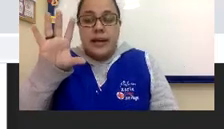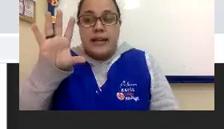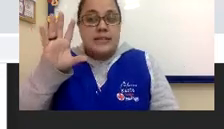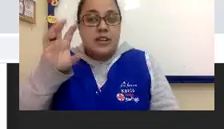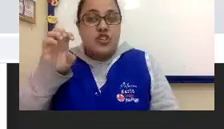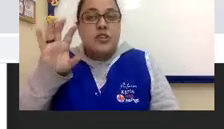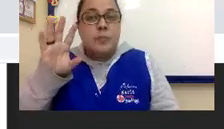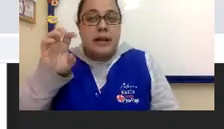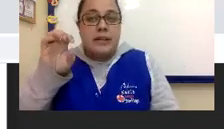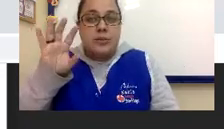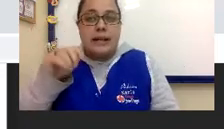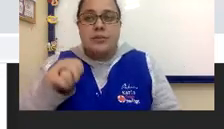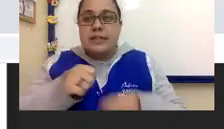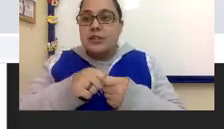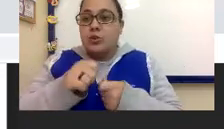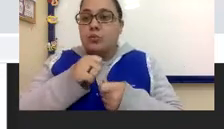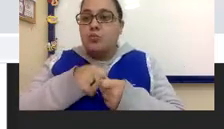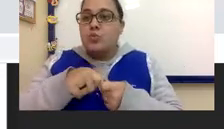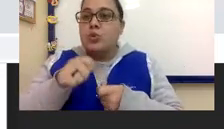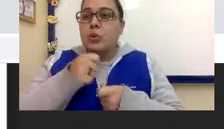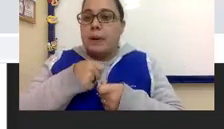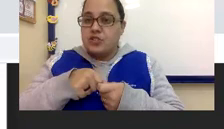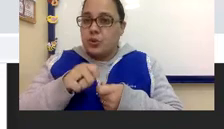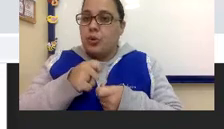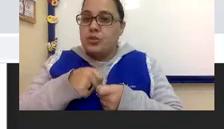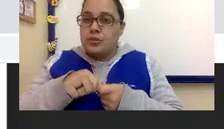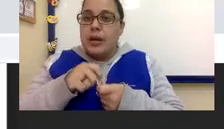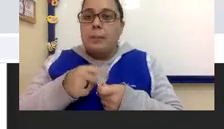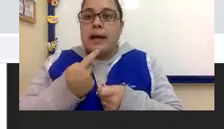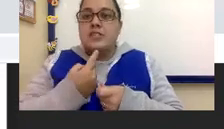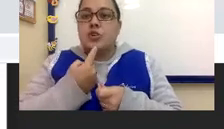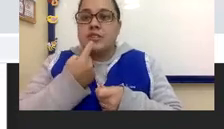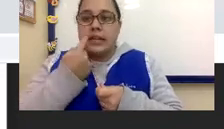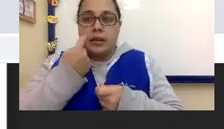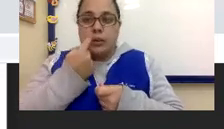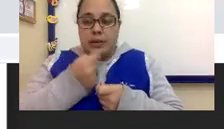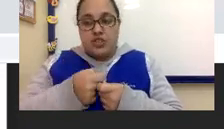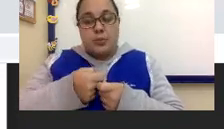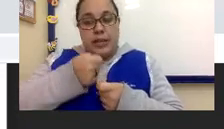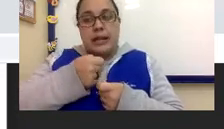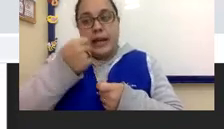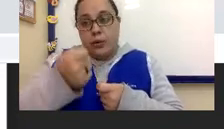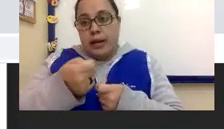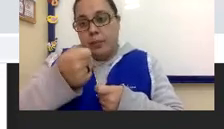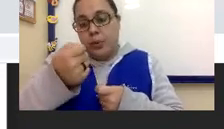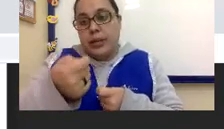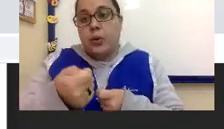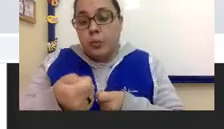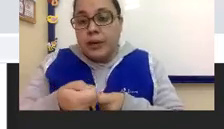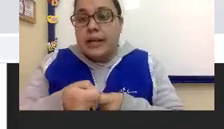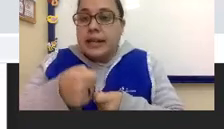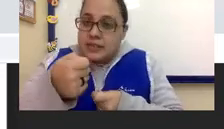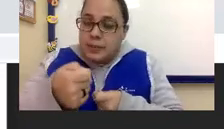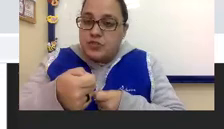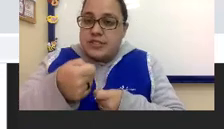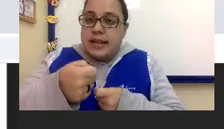tem esses dentinhos para triturar, então tem que ser tudo muito pastoso para eles conseguirem, para a gente poder, né, eu, a Pro aqui como